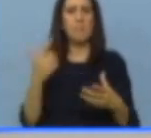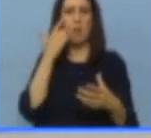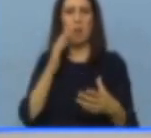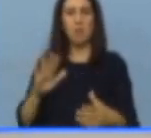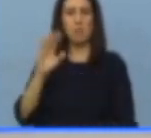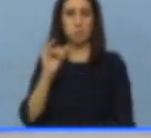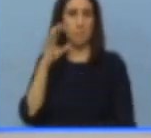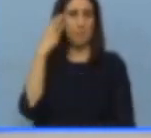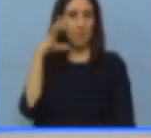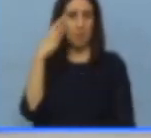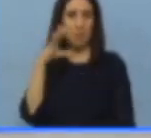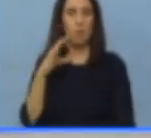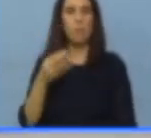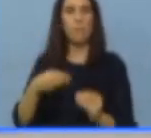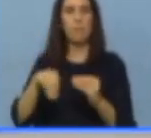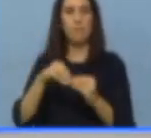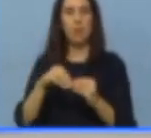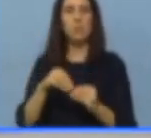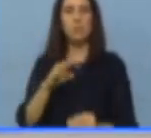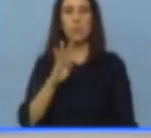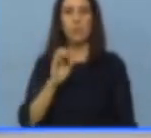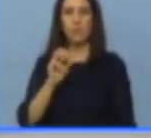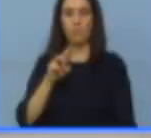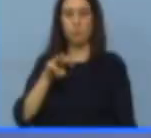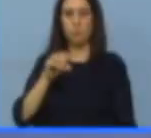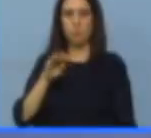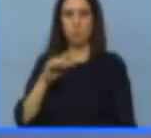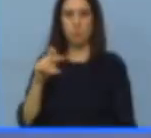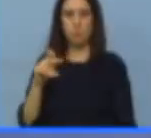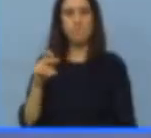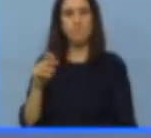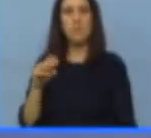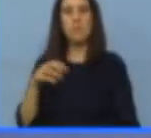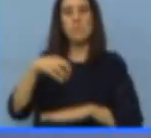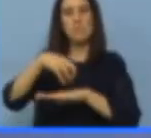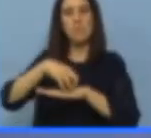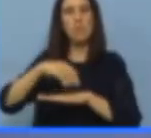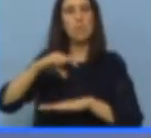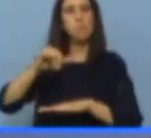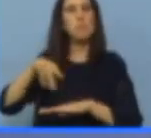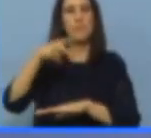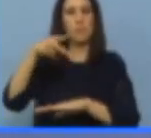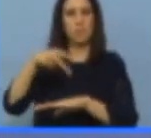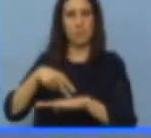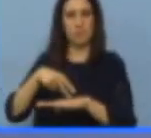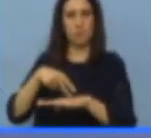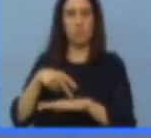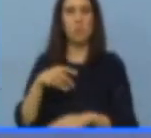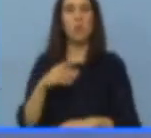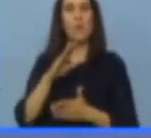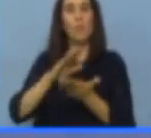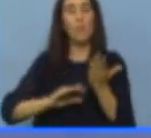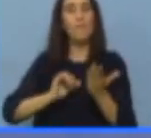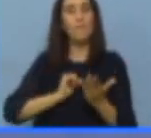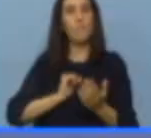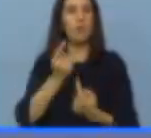Macau, temos outra, pronto, na Formosa e a sede está nas Filipinas. Alguns dos nossos colegas